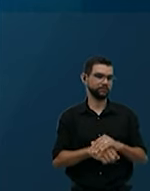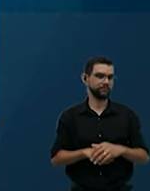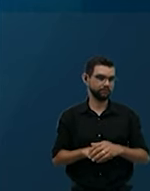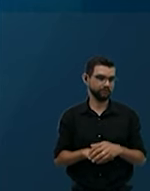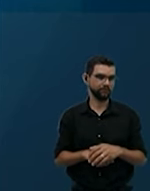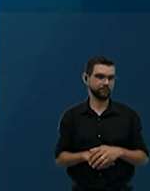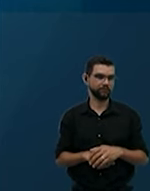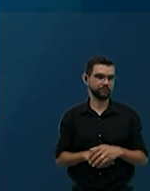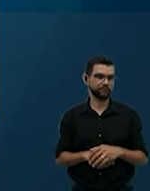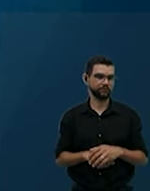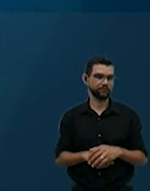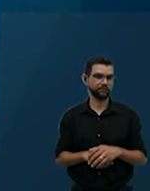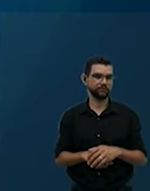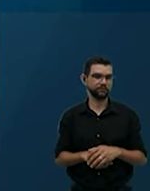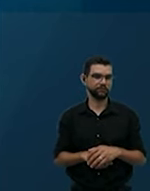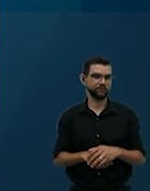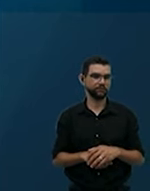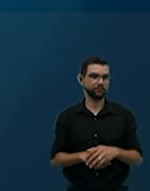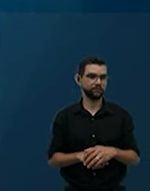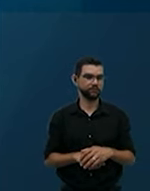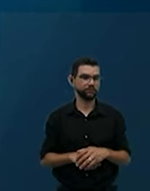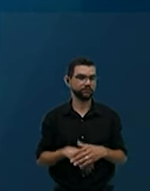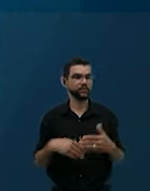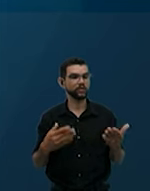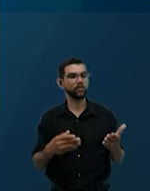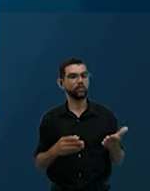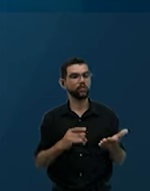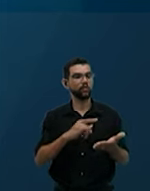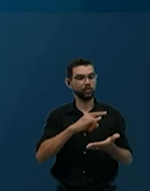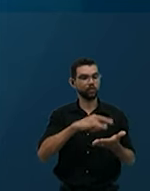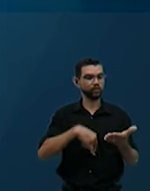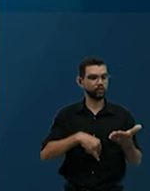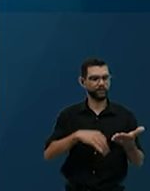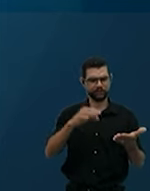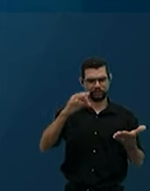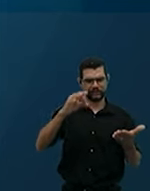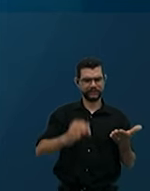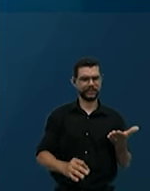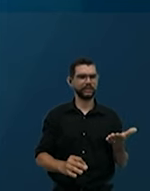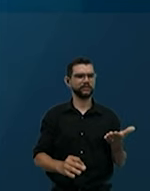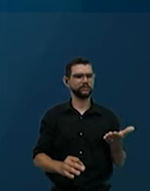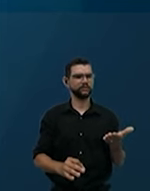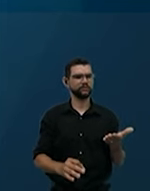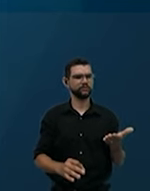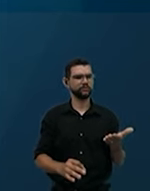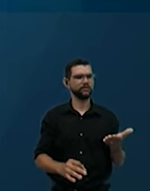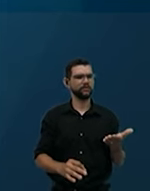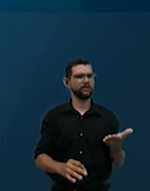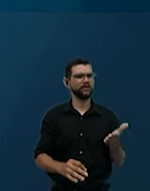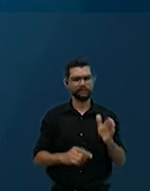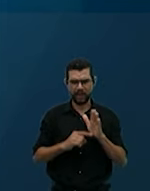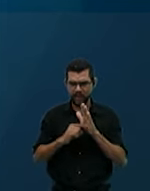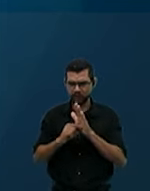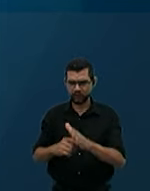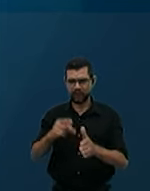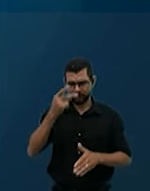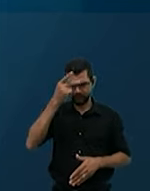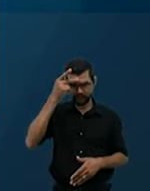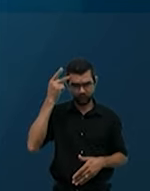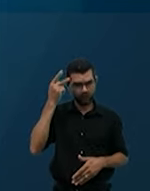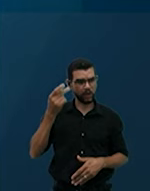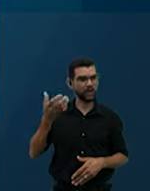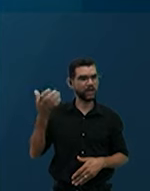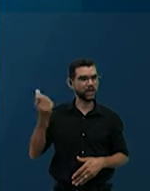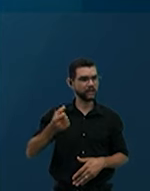o documento certo? O que é aquele documento que vai garantir o direito? Certamente, suas excelências